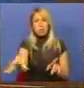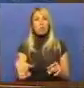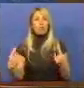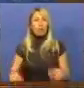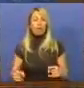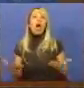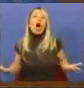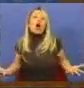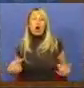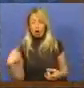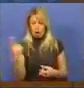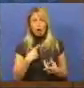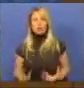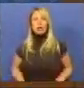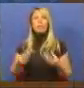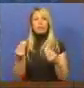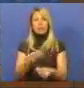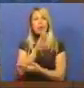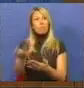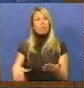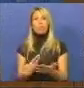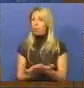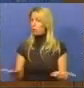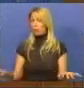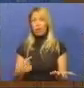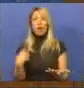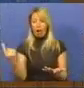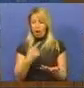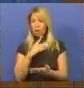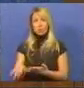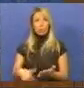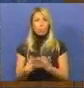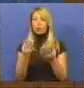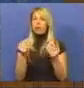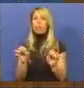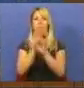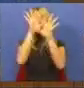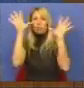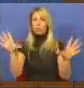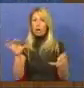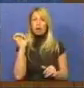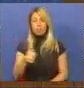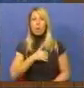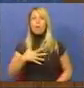apresentámos uma proposta. A nossa proposta é muito clara. É uma empresa pública